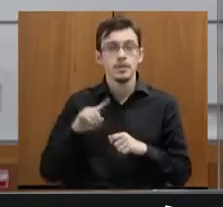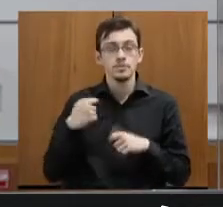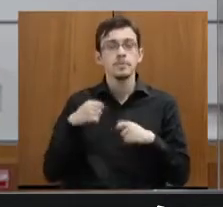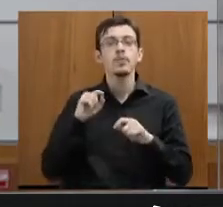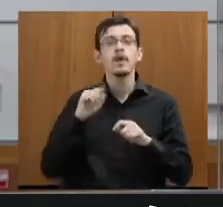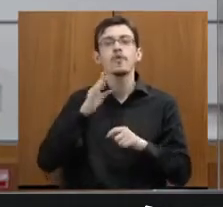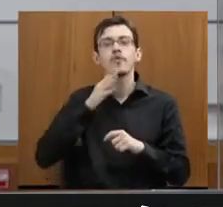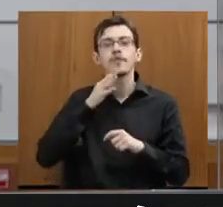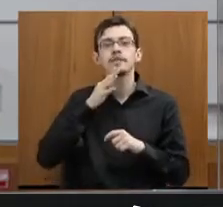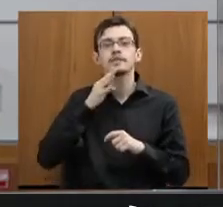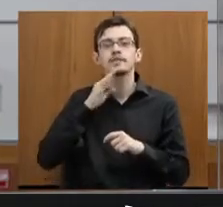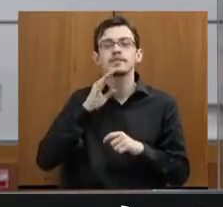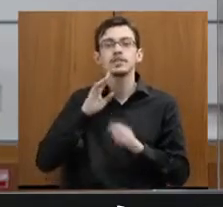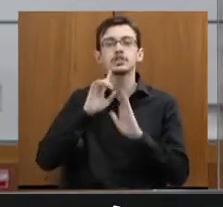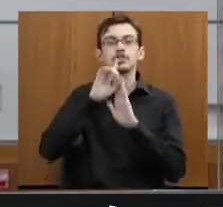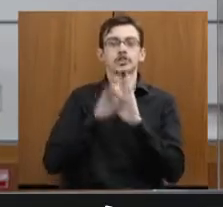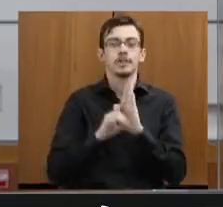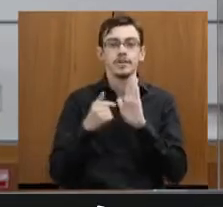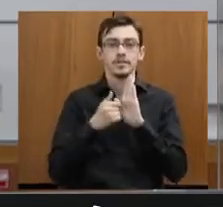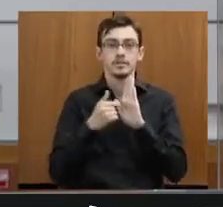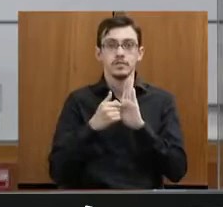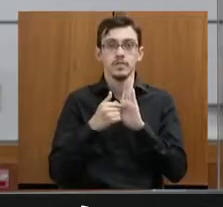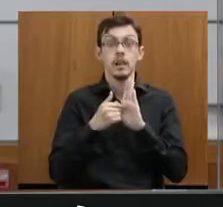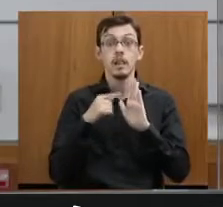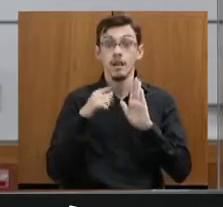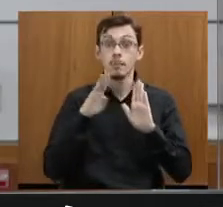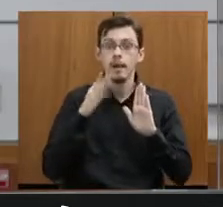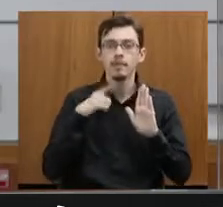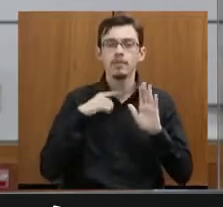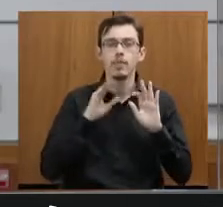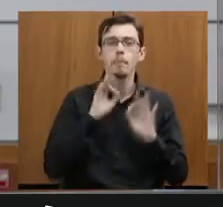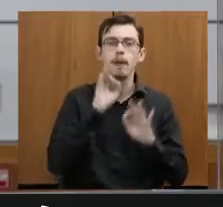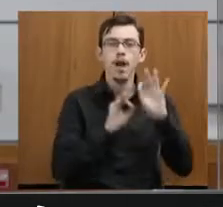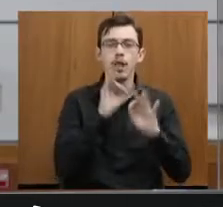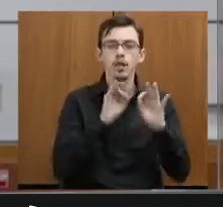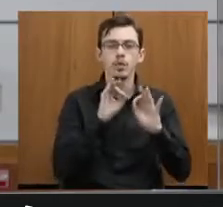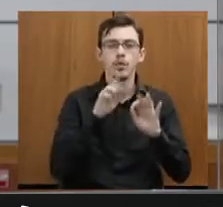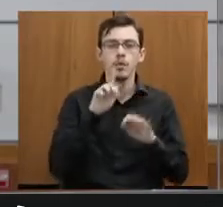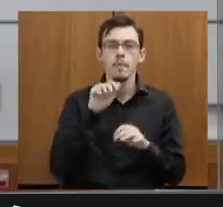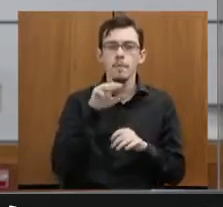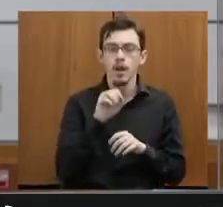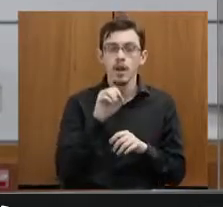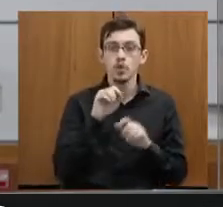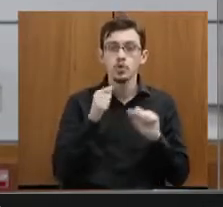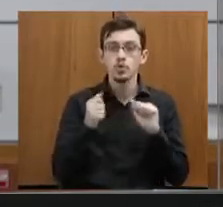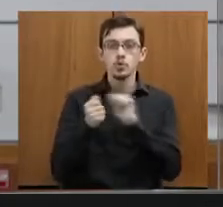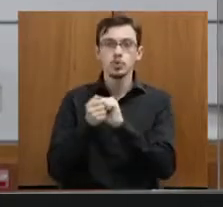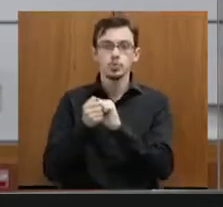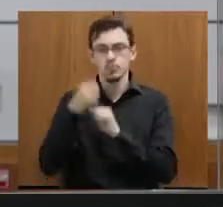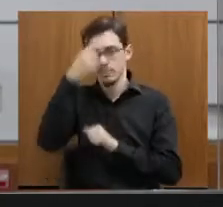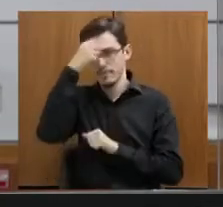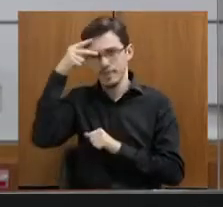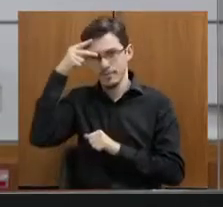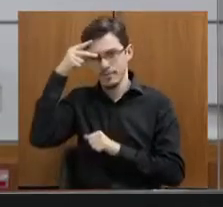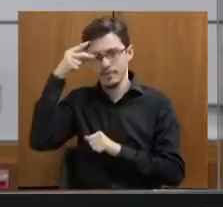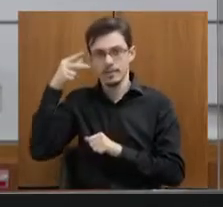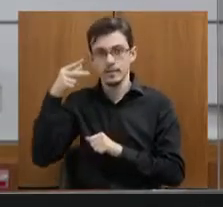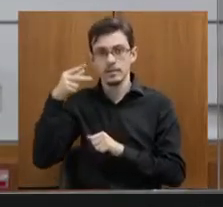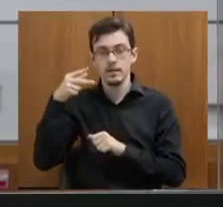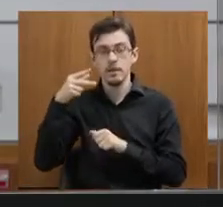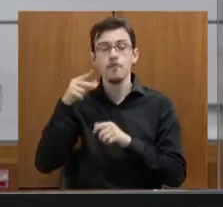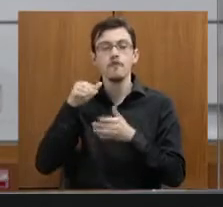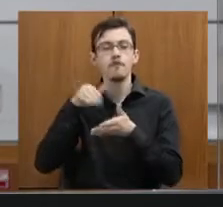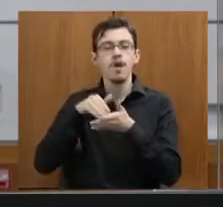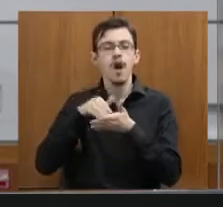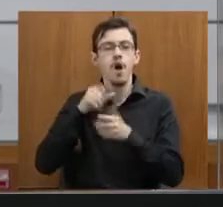direitos Belo Horizonte tem um plano Municipal de promoção de igualdade racial pactuado com a prefeitura de Belo Horizonte é no